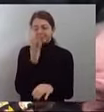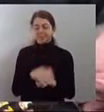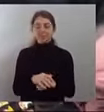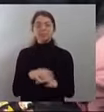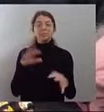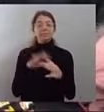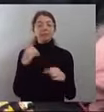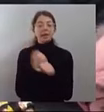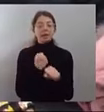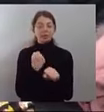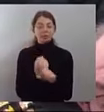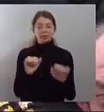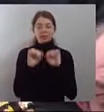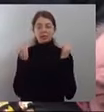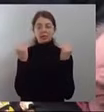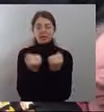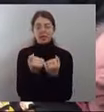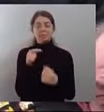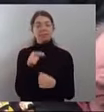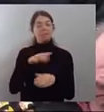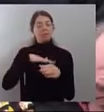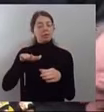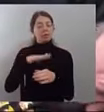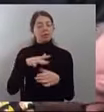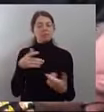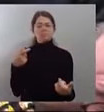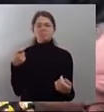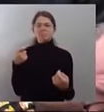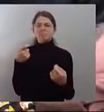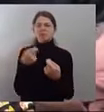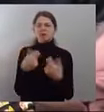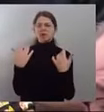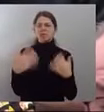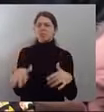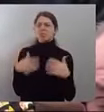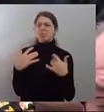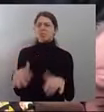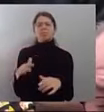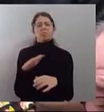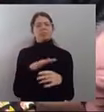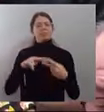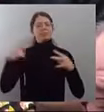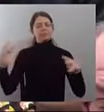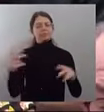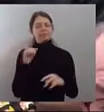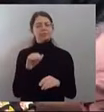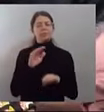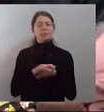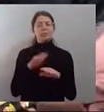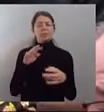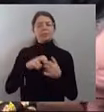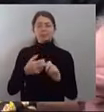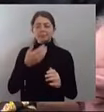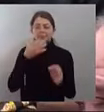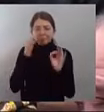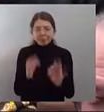social, entendemos ser uma área que encaixa perfeitamente na esfera municipal, na medida em que trata de problemas concretos e específicos que